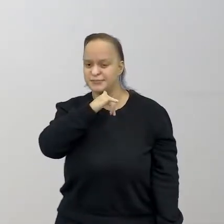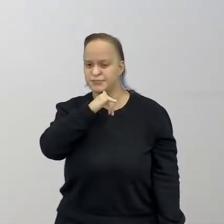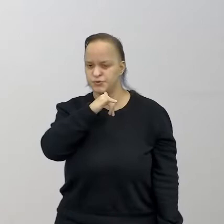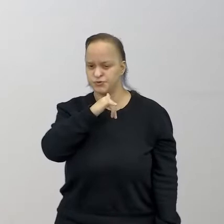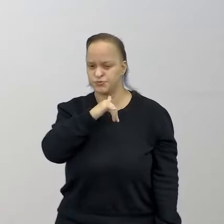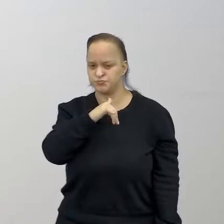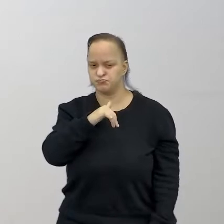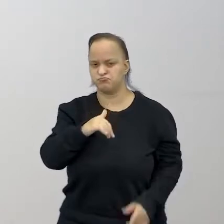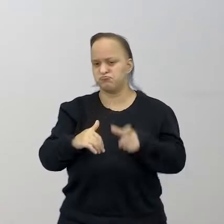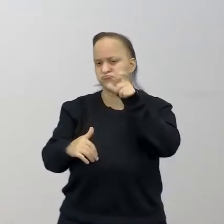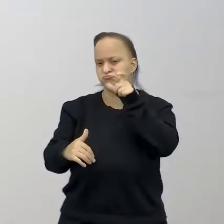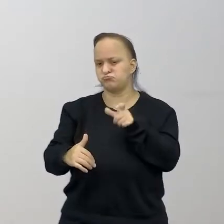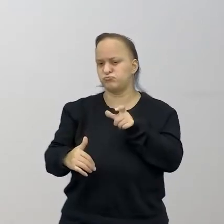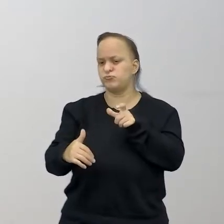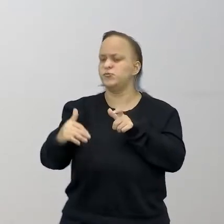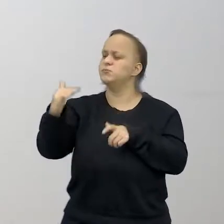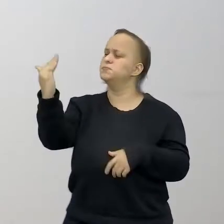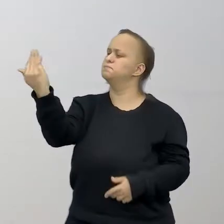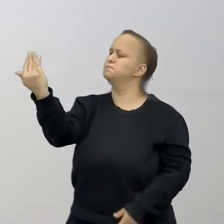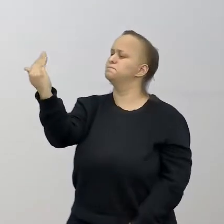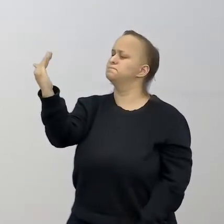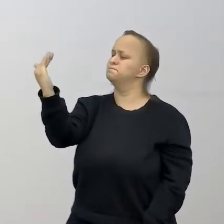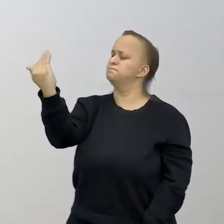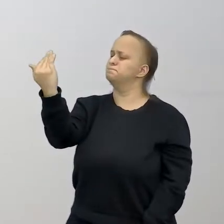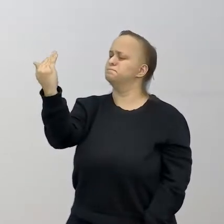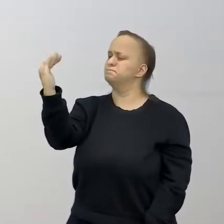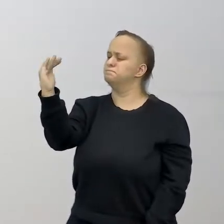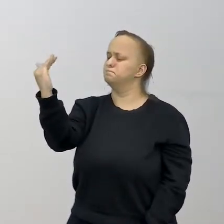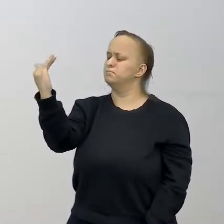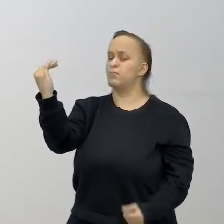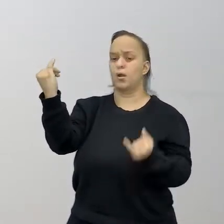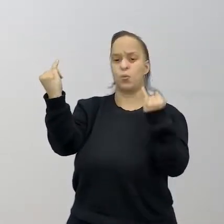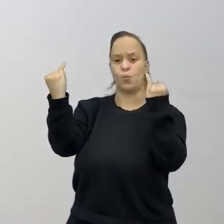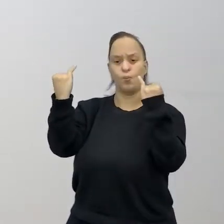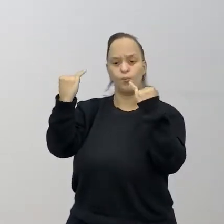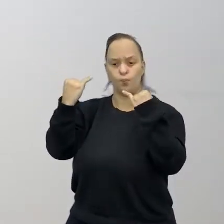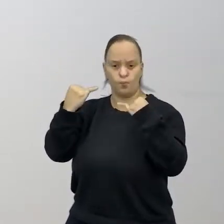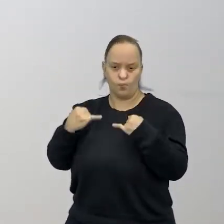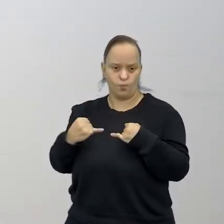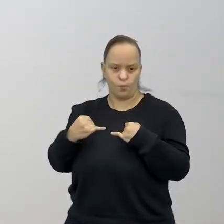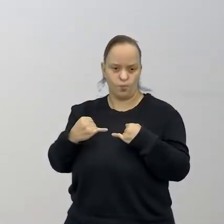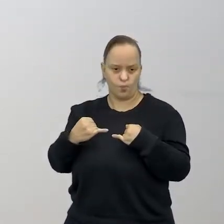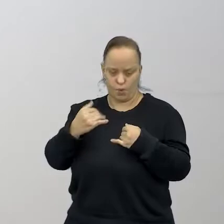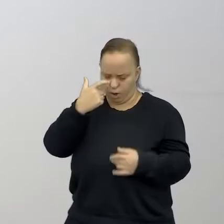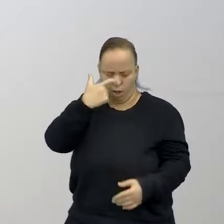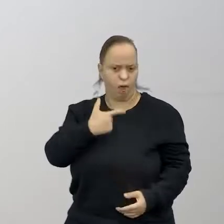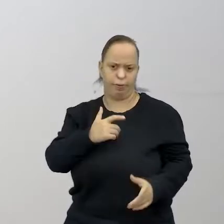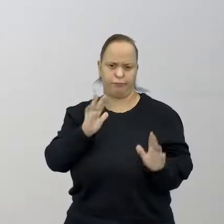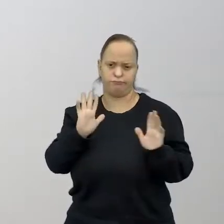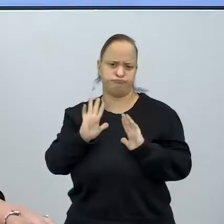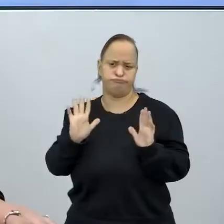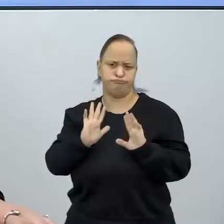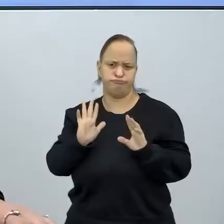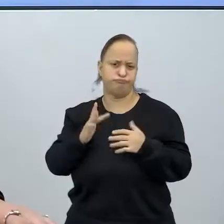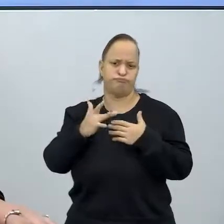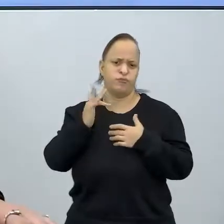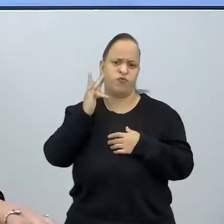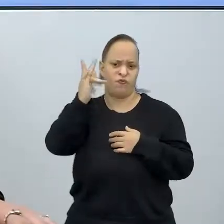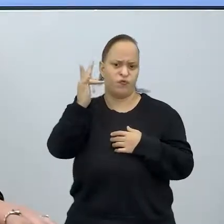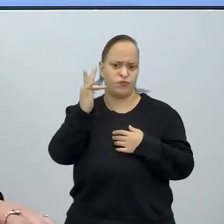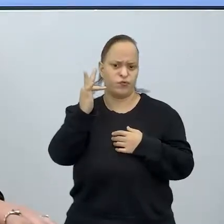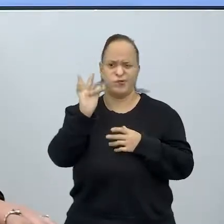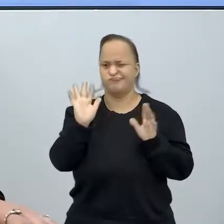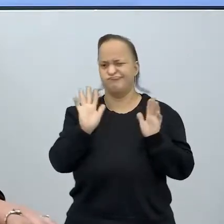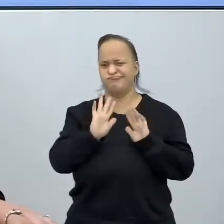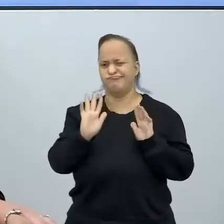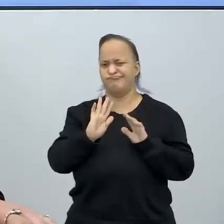no espelho, e eu olho assim, e eu falo, eu penso, eu estou magra, que não é meu caso agora, provavelmente nem vai ser, e eu estou magra, assim,